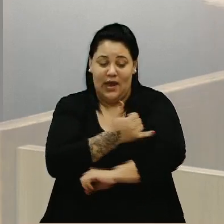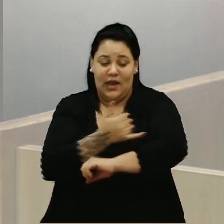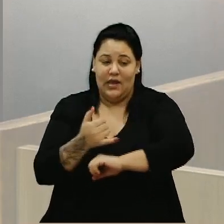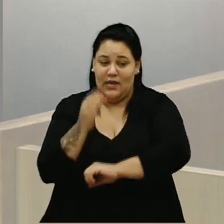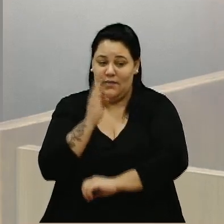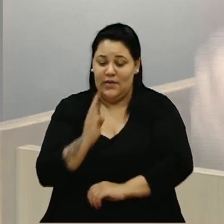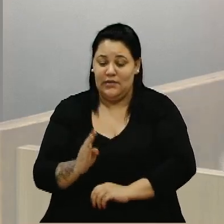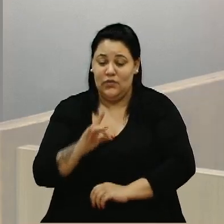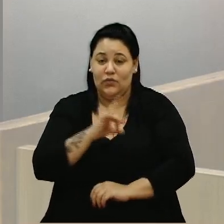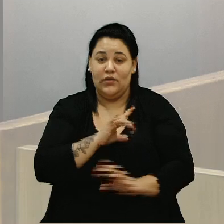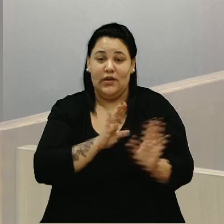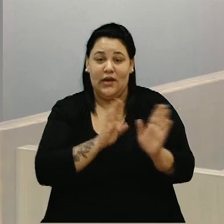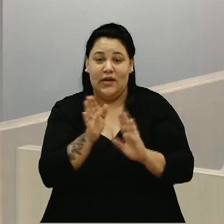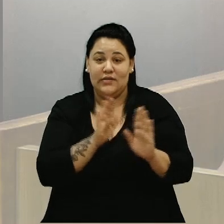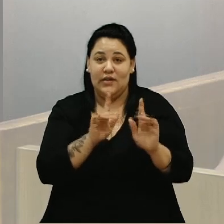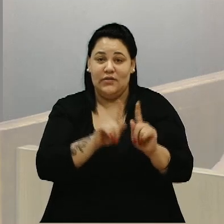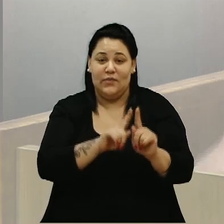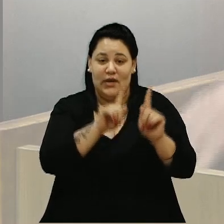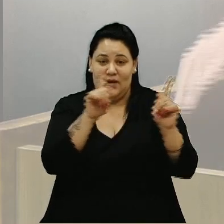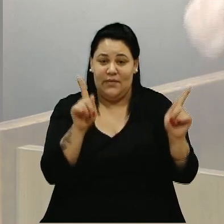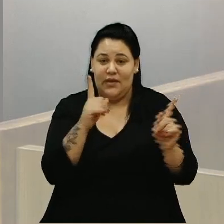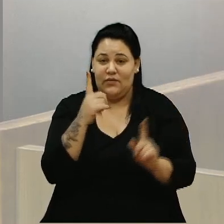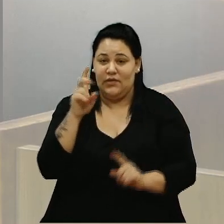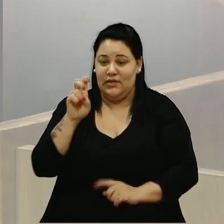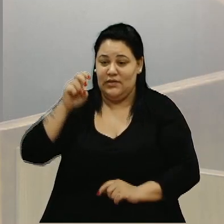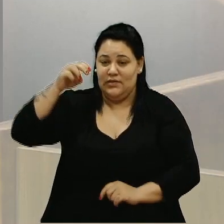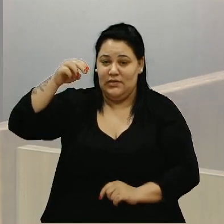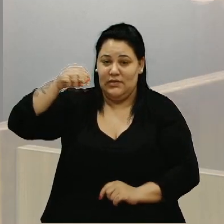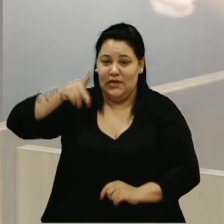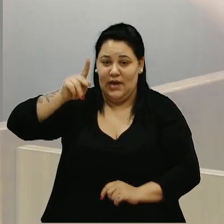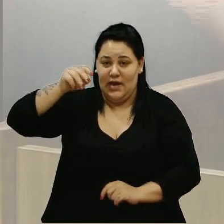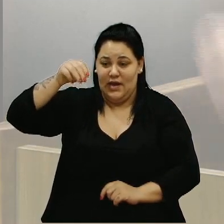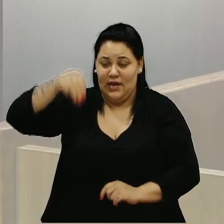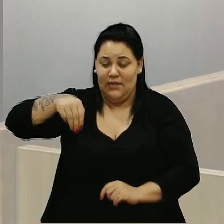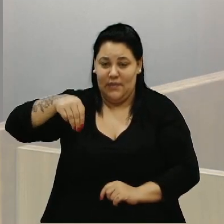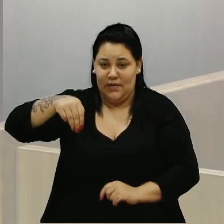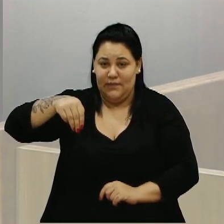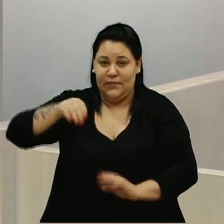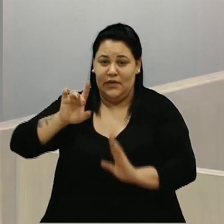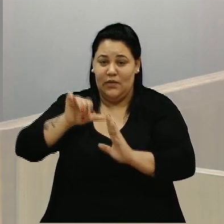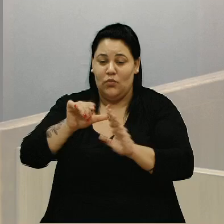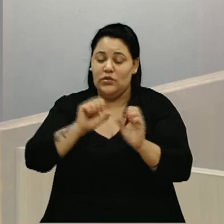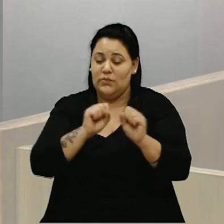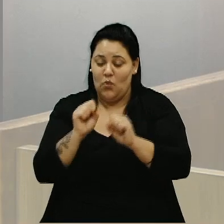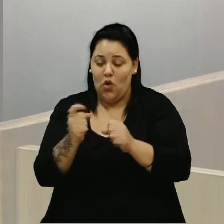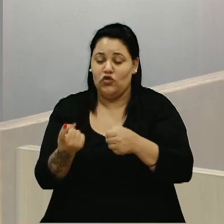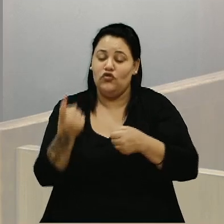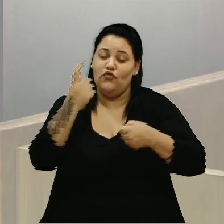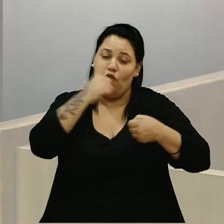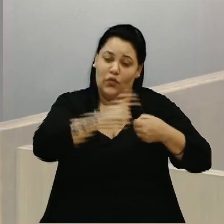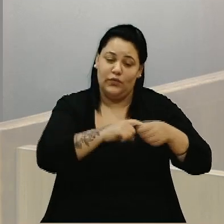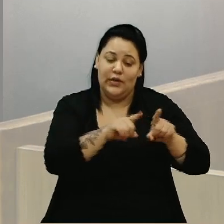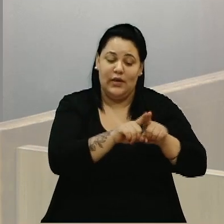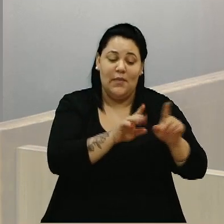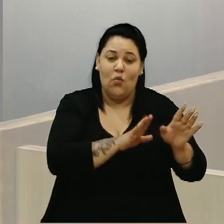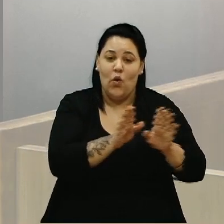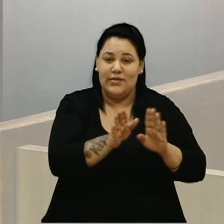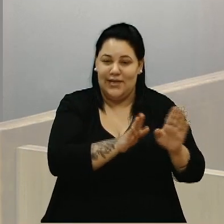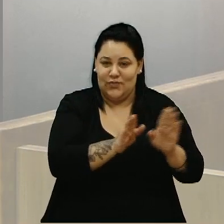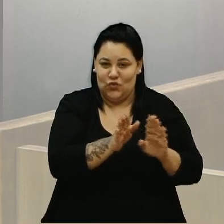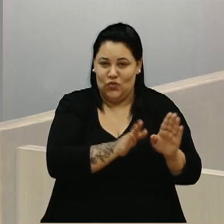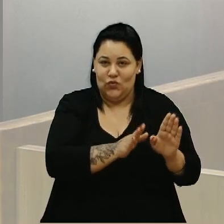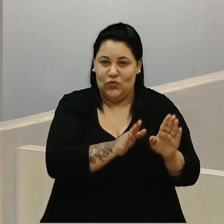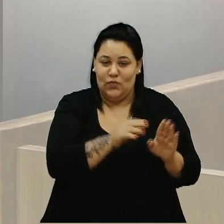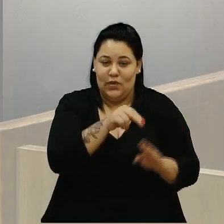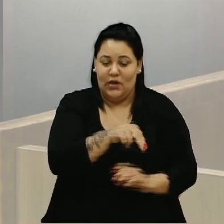acesso para Gramado, 15 km, e chegando na linha Brasil, você pode voltar o acesso aí para